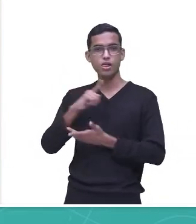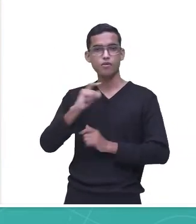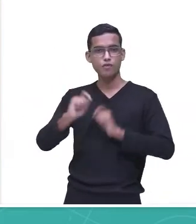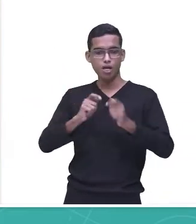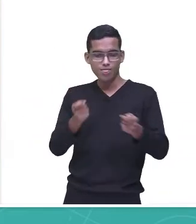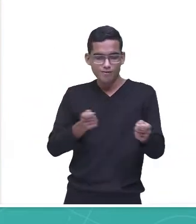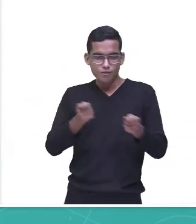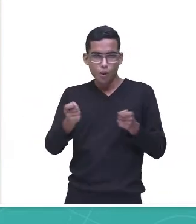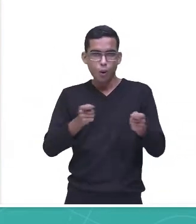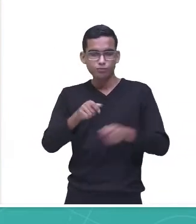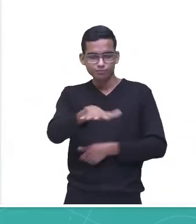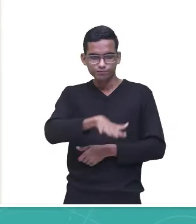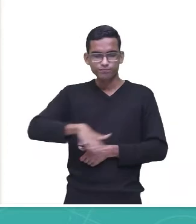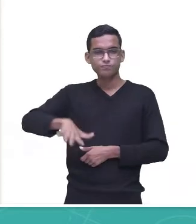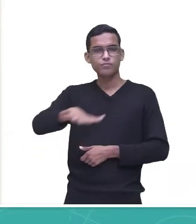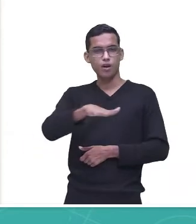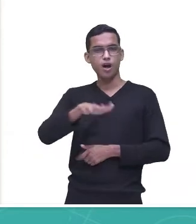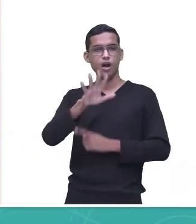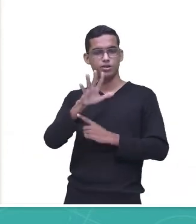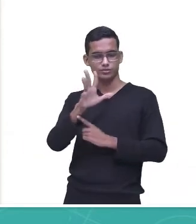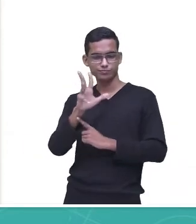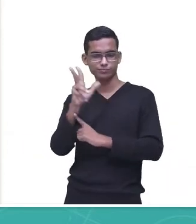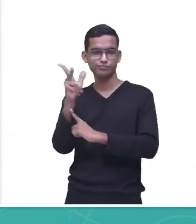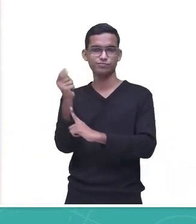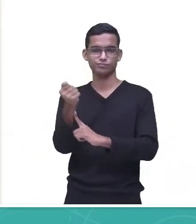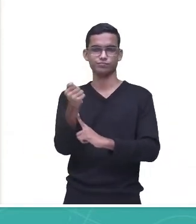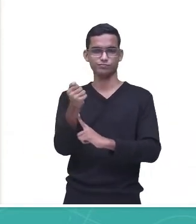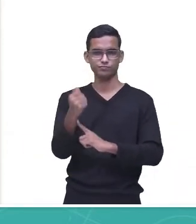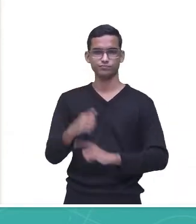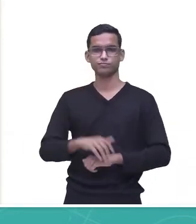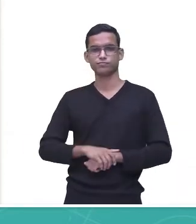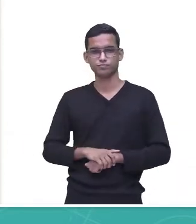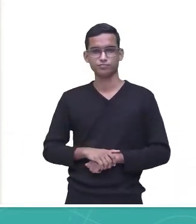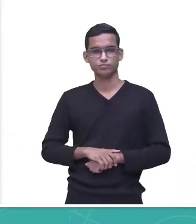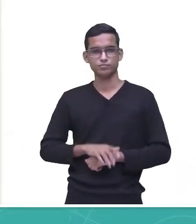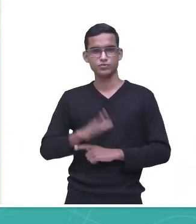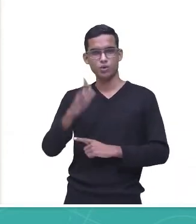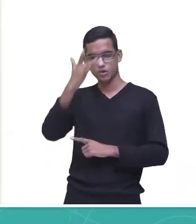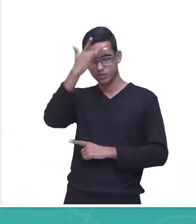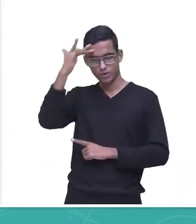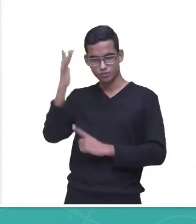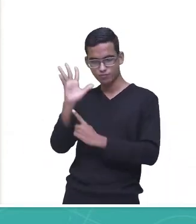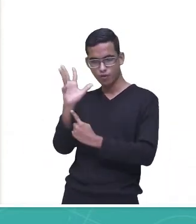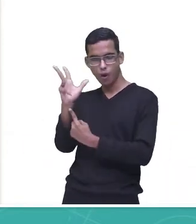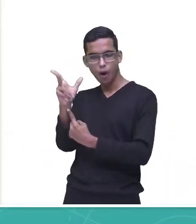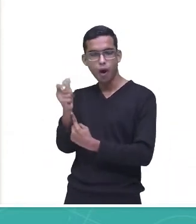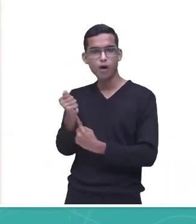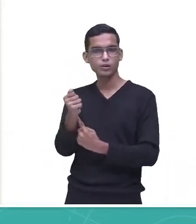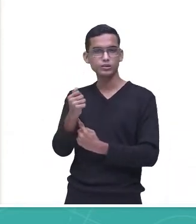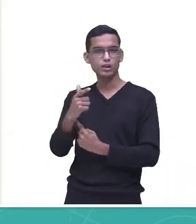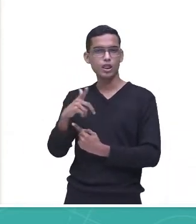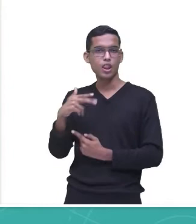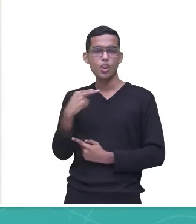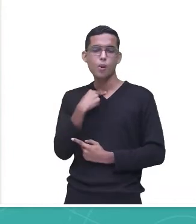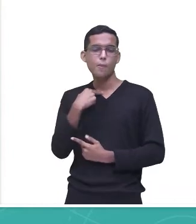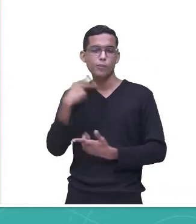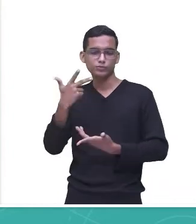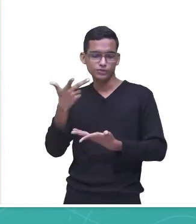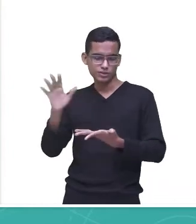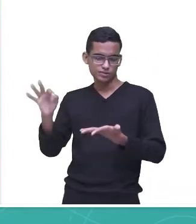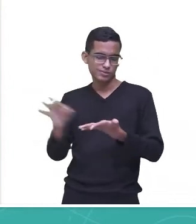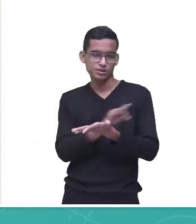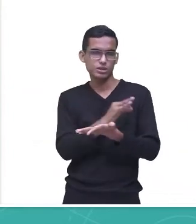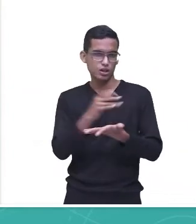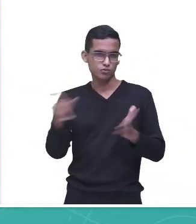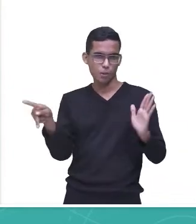artísticas. Durante esse período, os artistas eles não podiam assinar sua obra. E quem produzia as